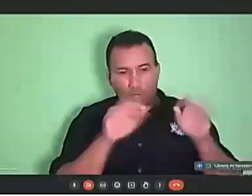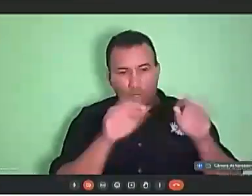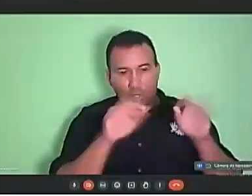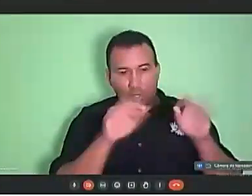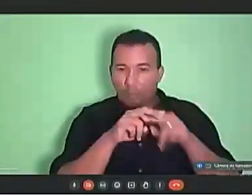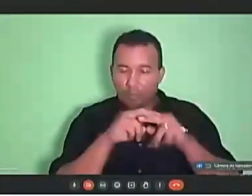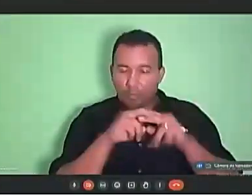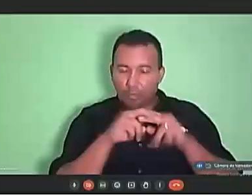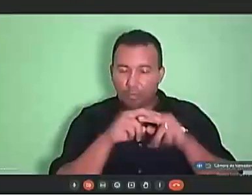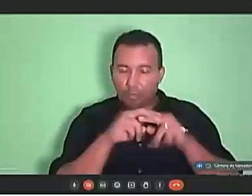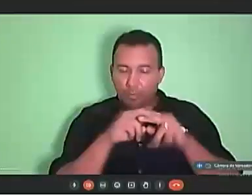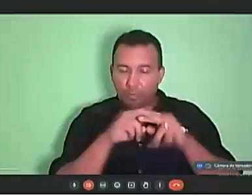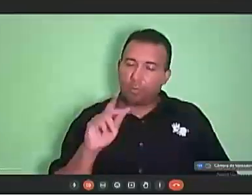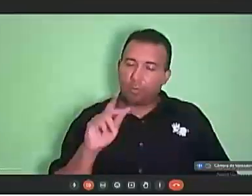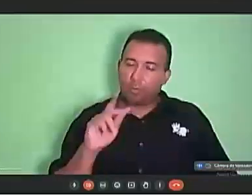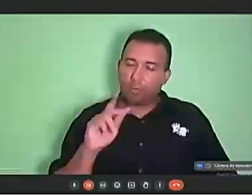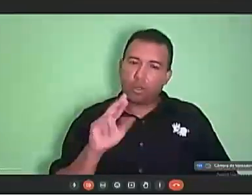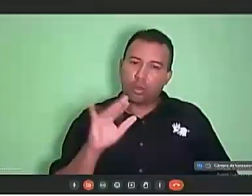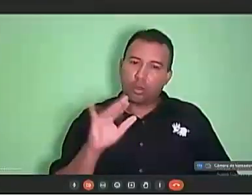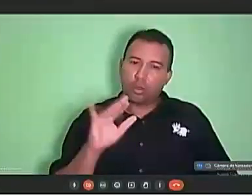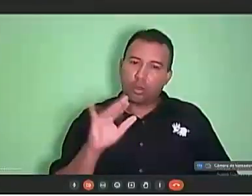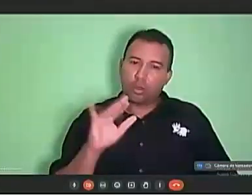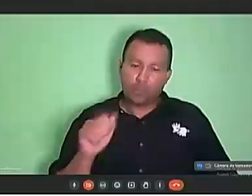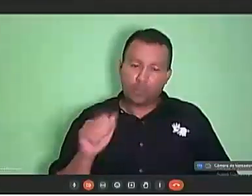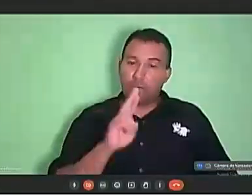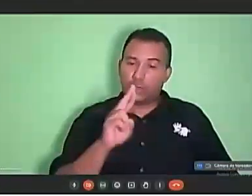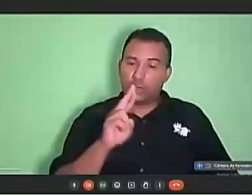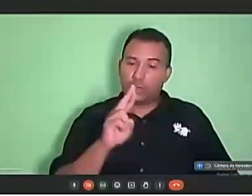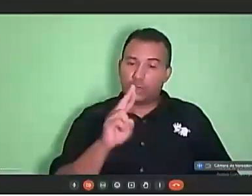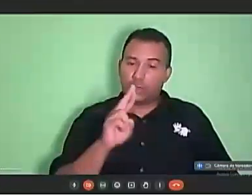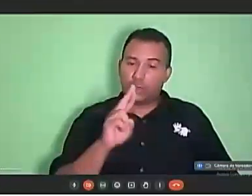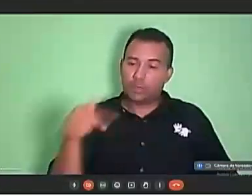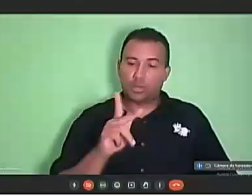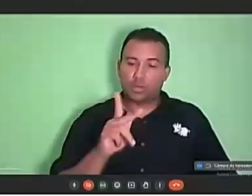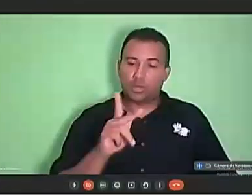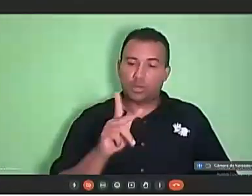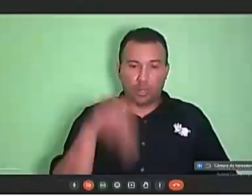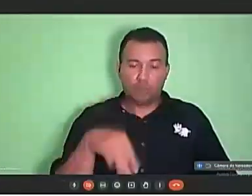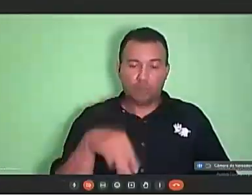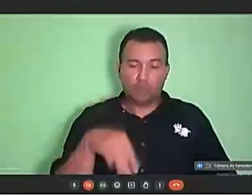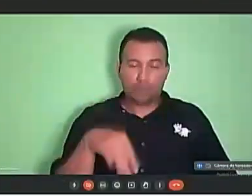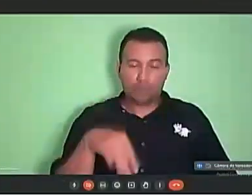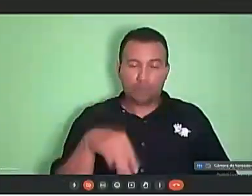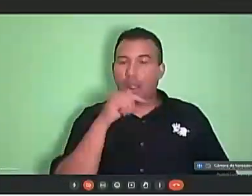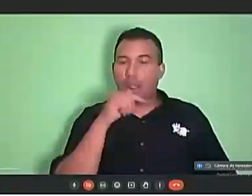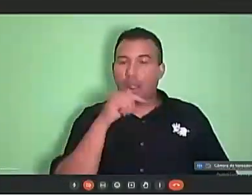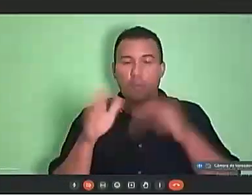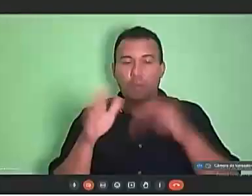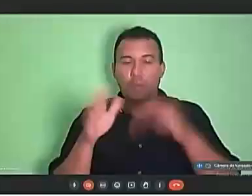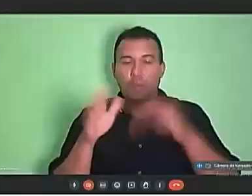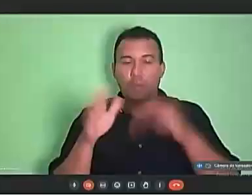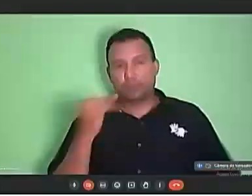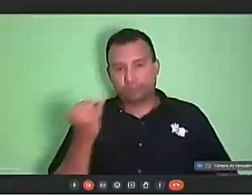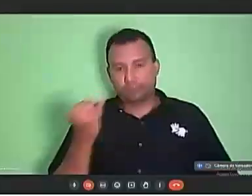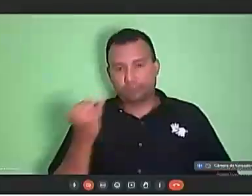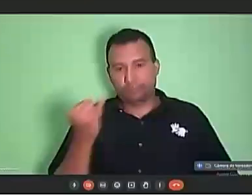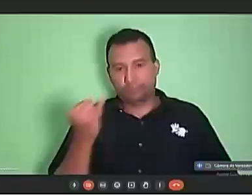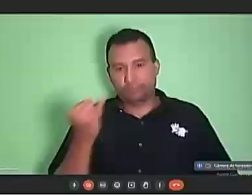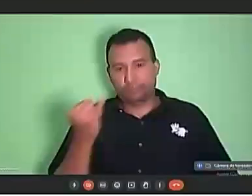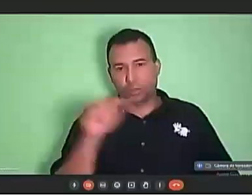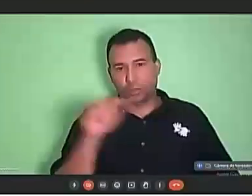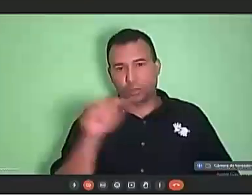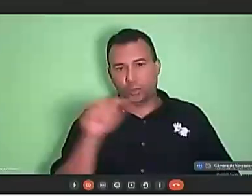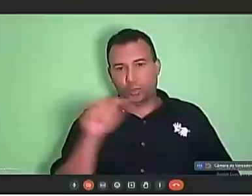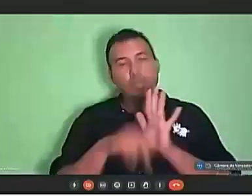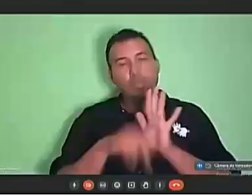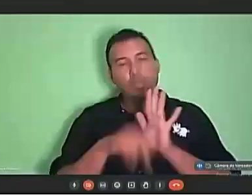topografia representando os 27 quilômetros de rio e o mais importante, a rugosidade do rio. Então no projeto anterior, no estudo anterior